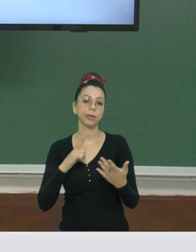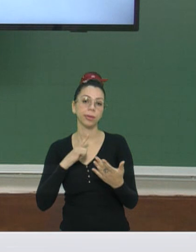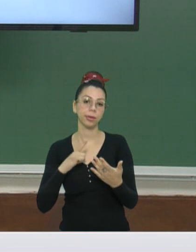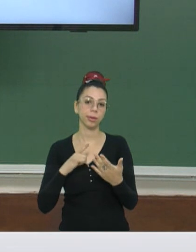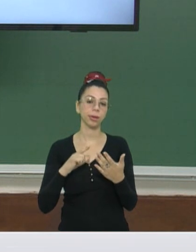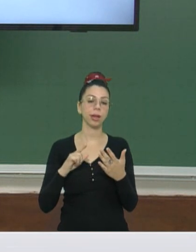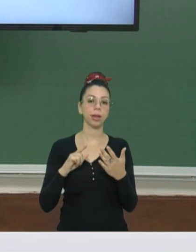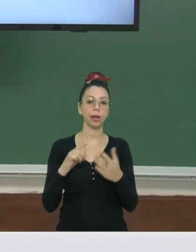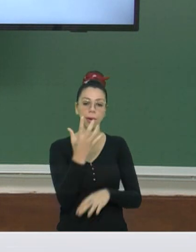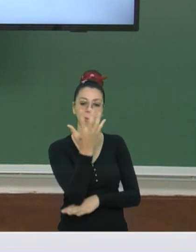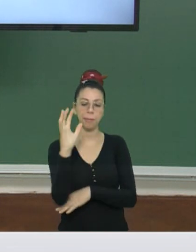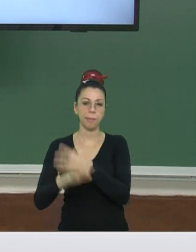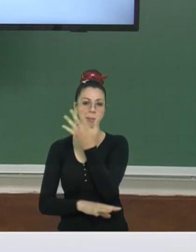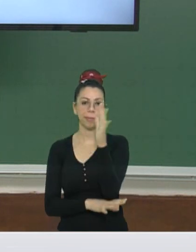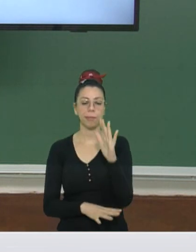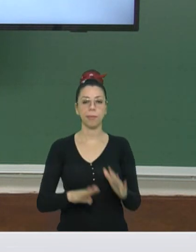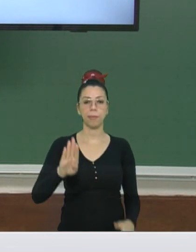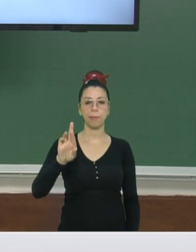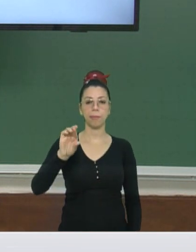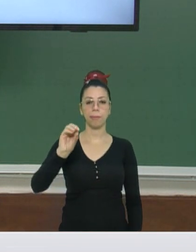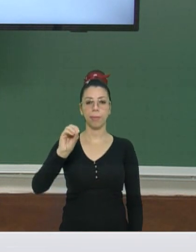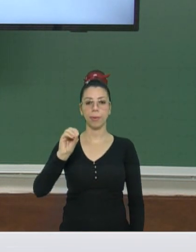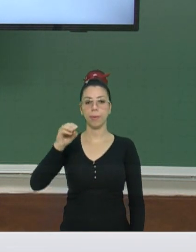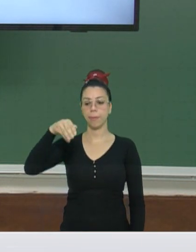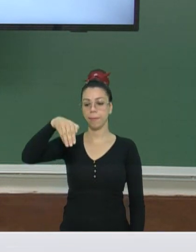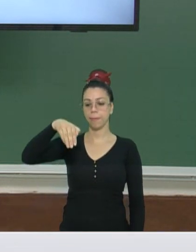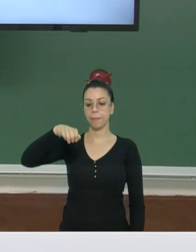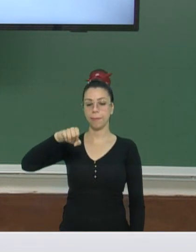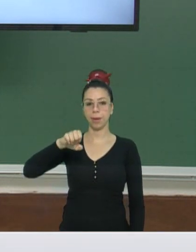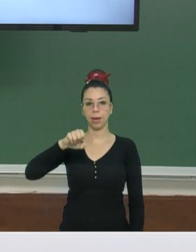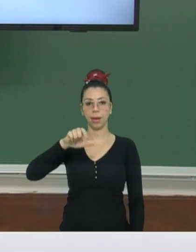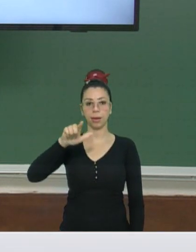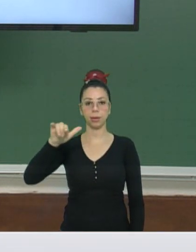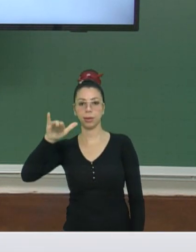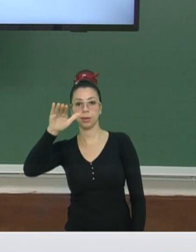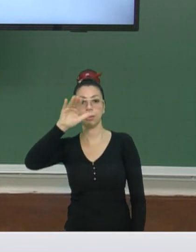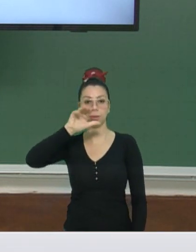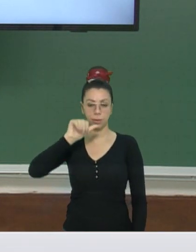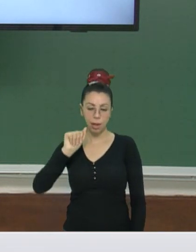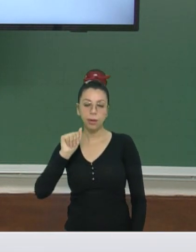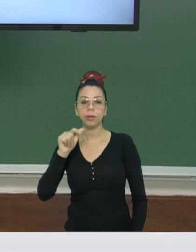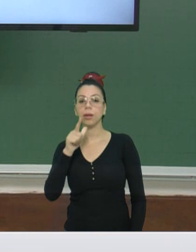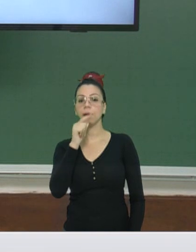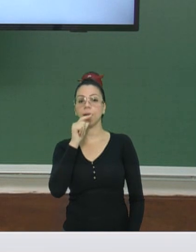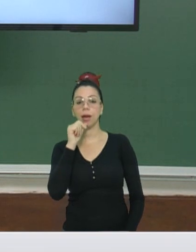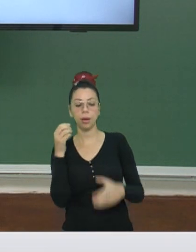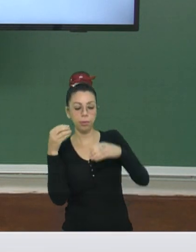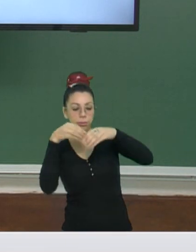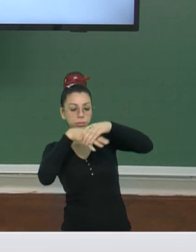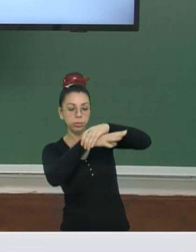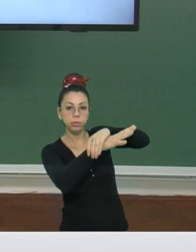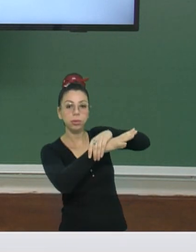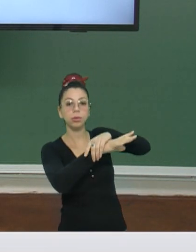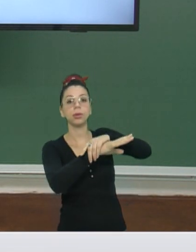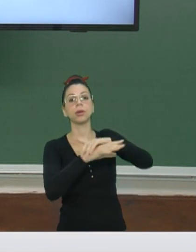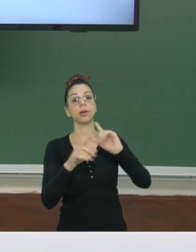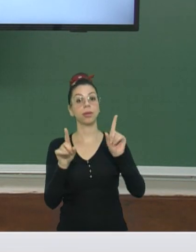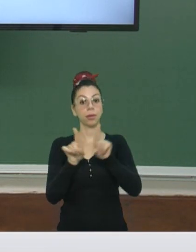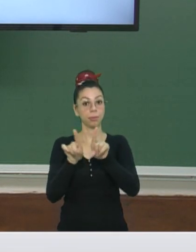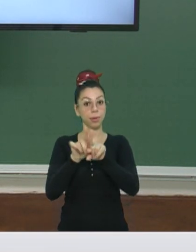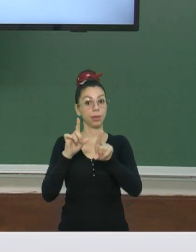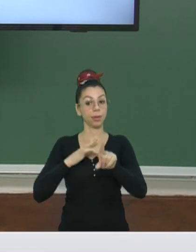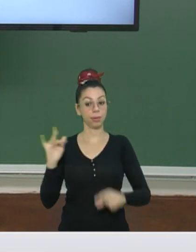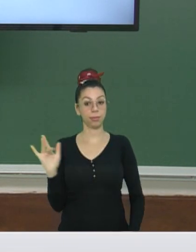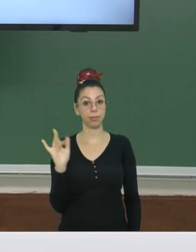que é aquela planta que ela acumula água dentro e que quem tem em casa tem que cuidar dela. Mas isso também gera dengue. Vamos